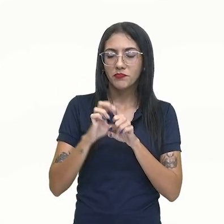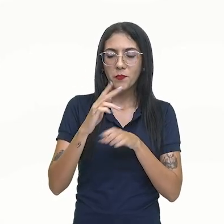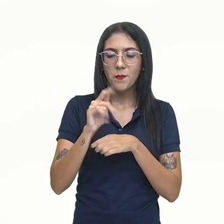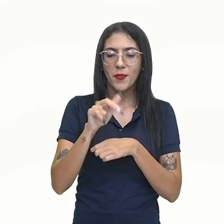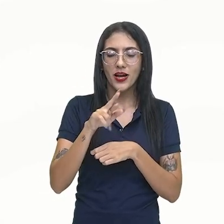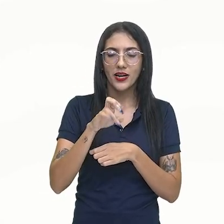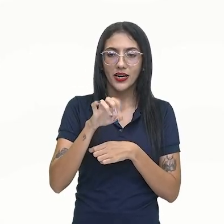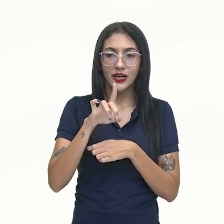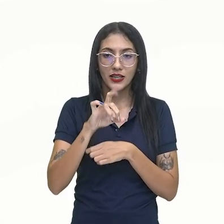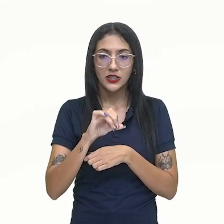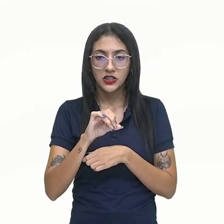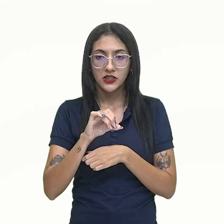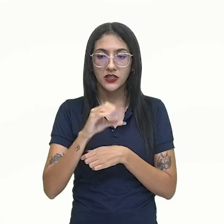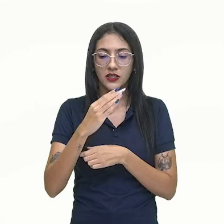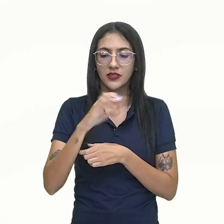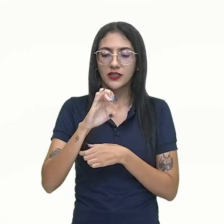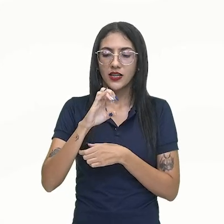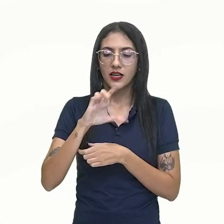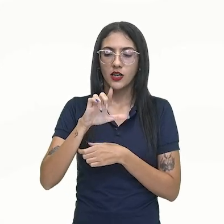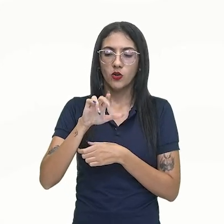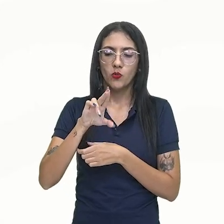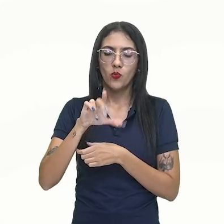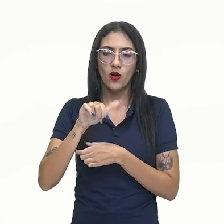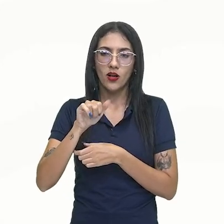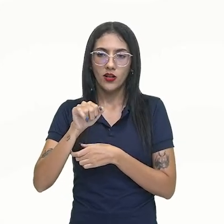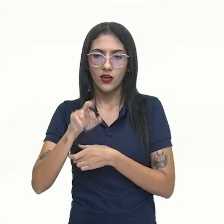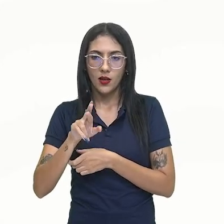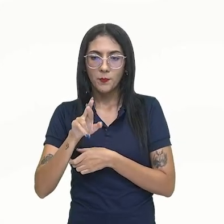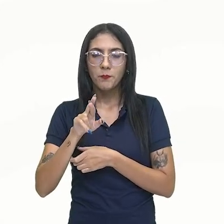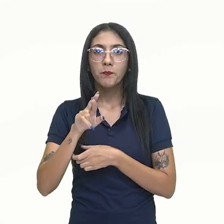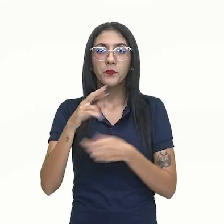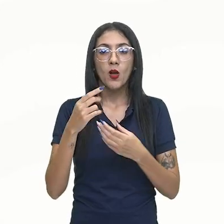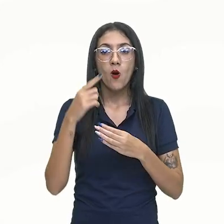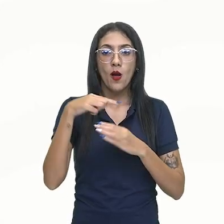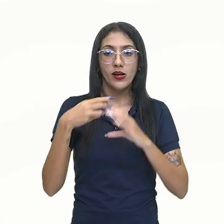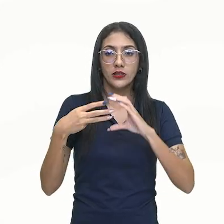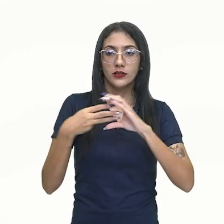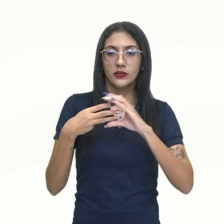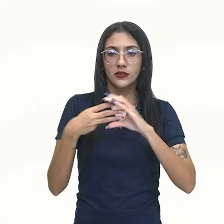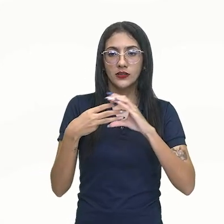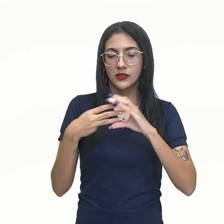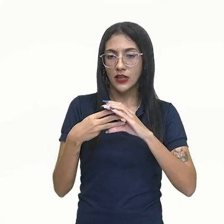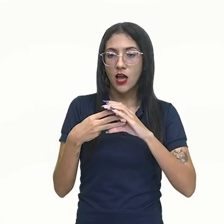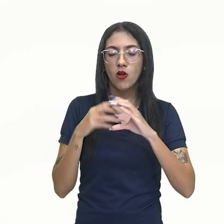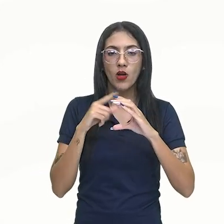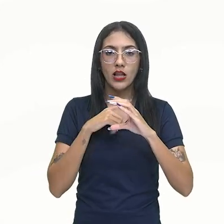vai conferir uma certa rigidez, as células vão ficar justapostas